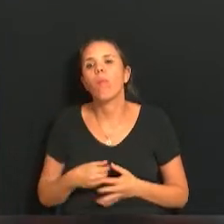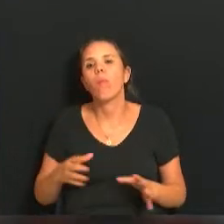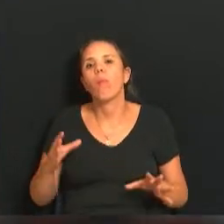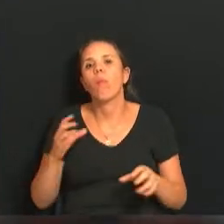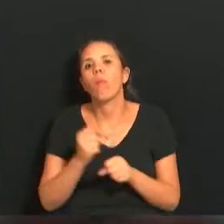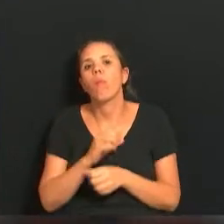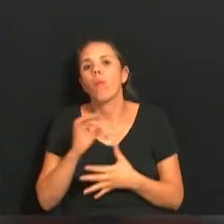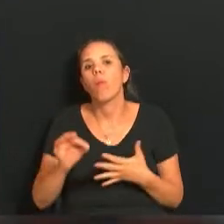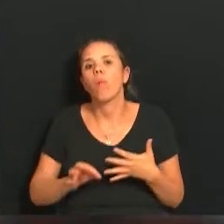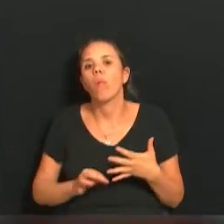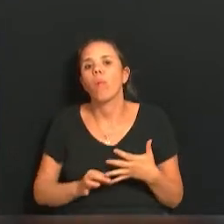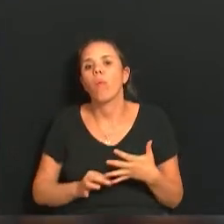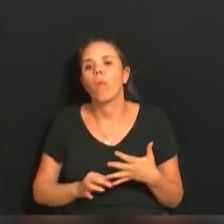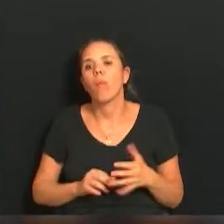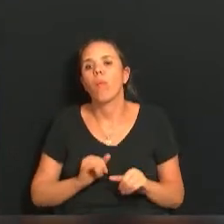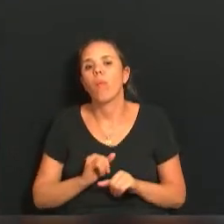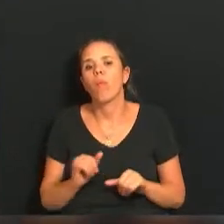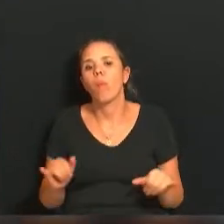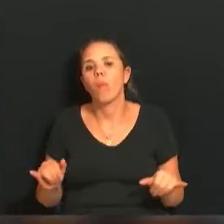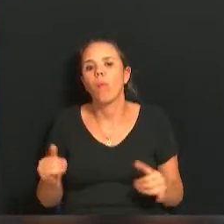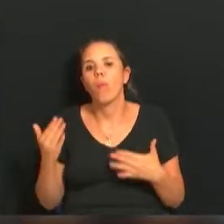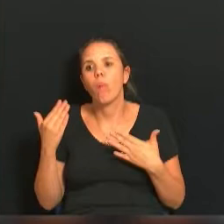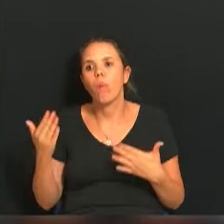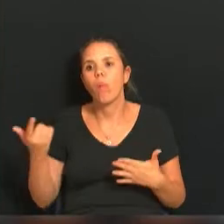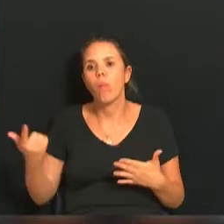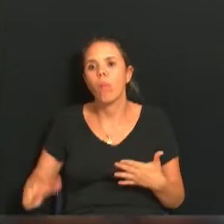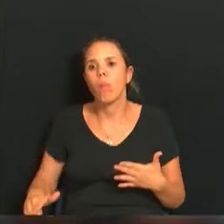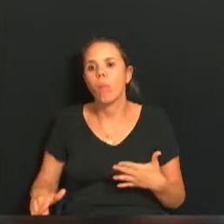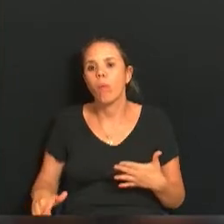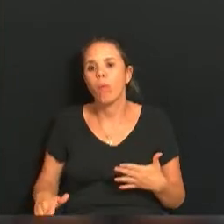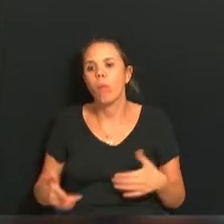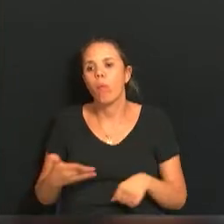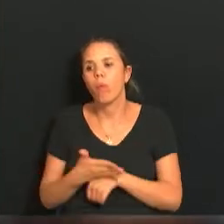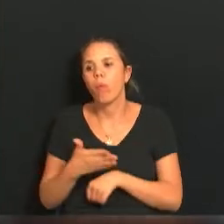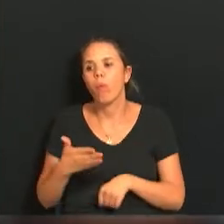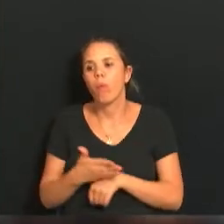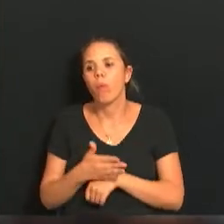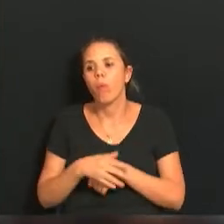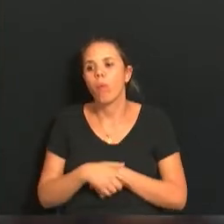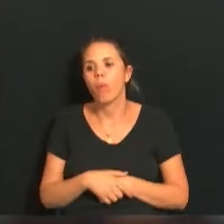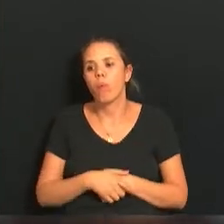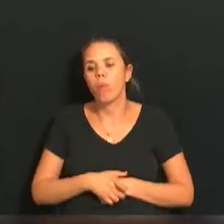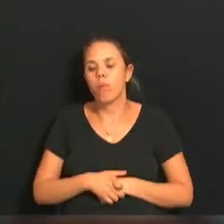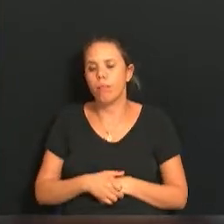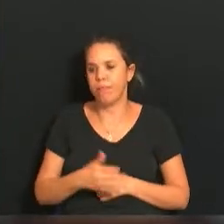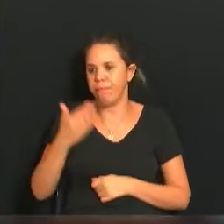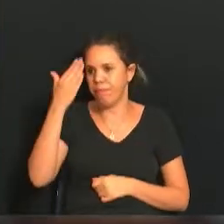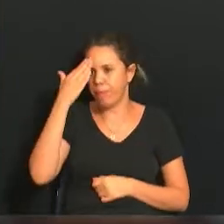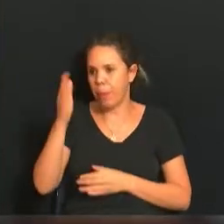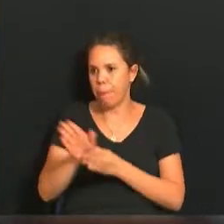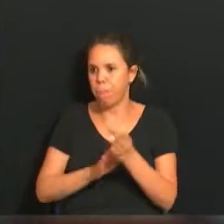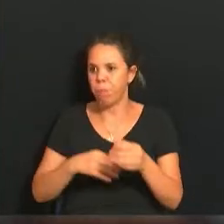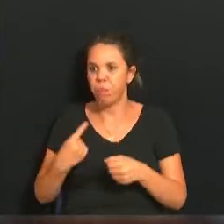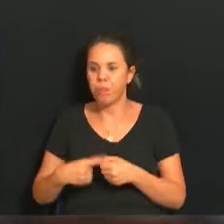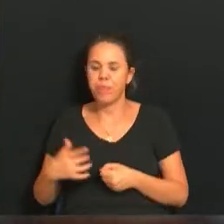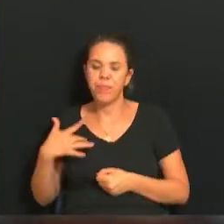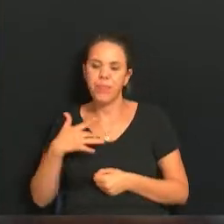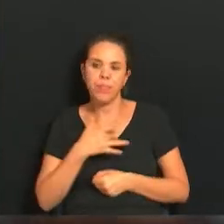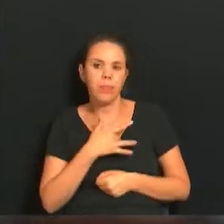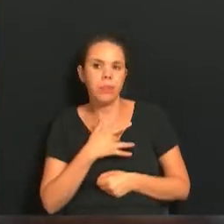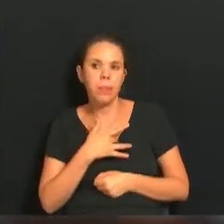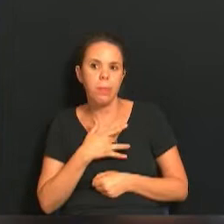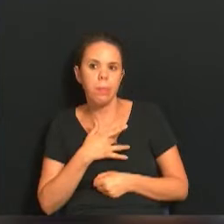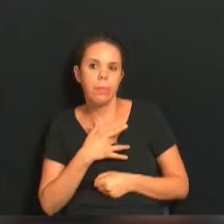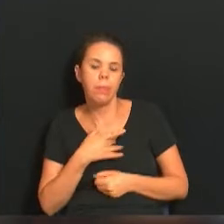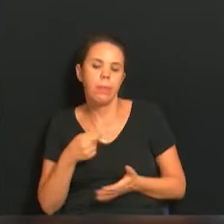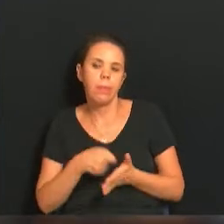bastante informações, a gente agradece mais uma vez a tua participação aqui, agradeço ao Conselho Municipal de Saúde também por ter